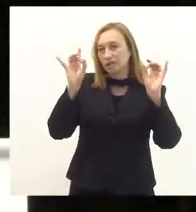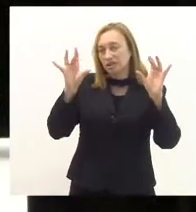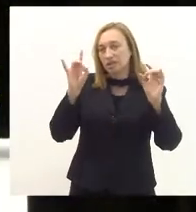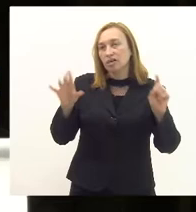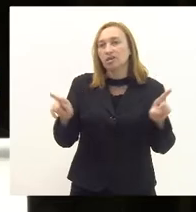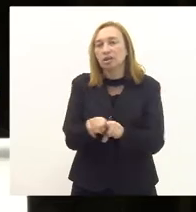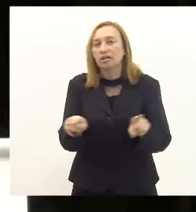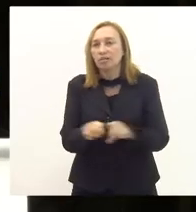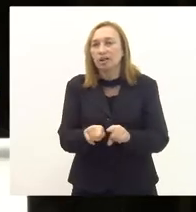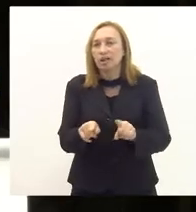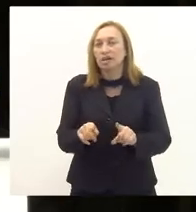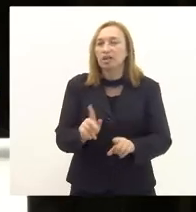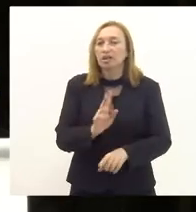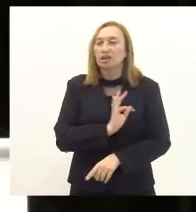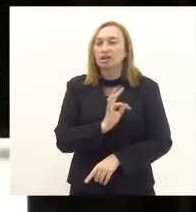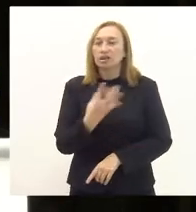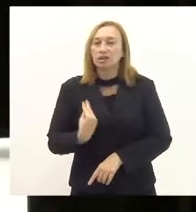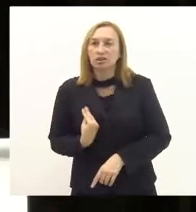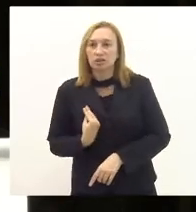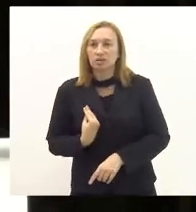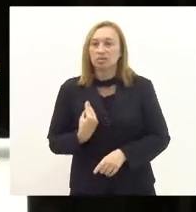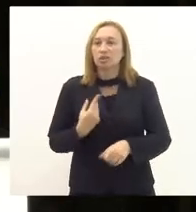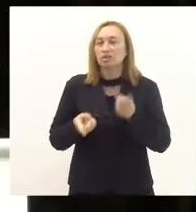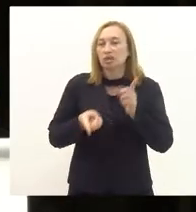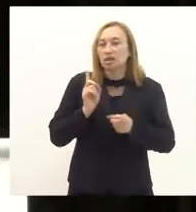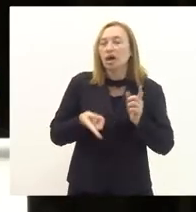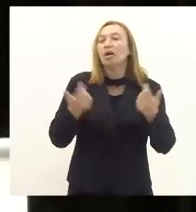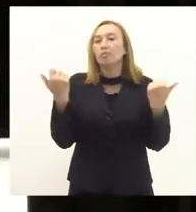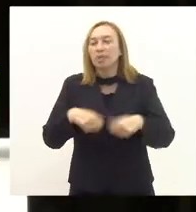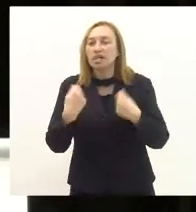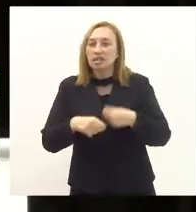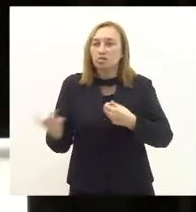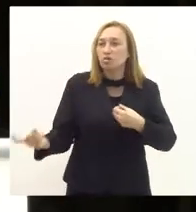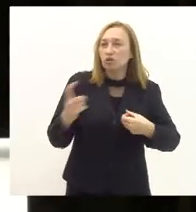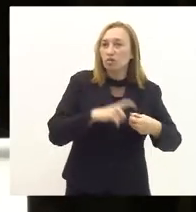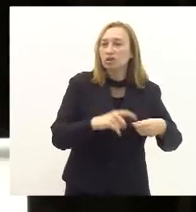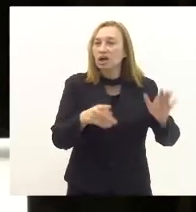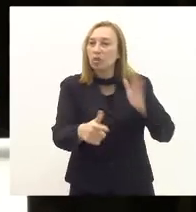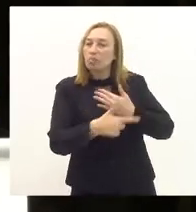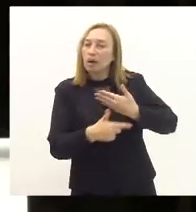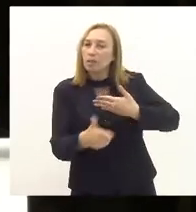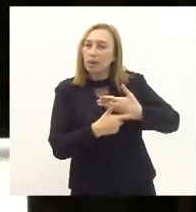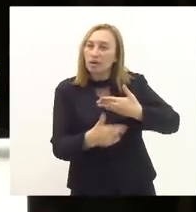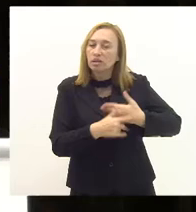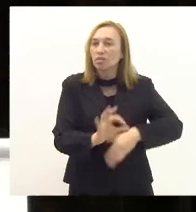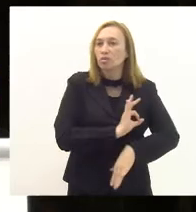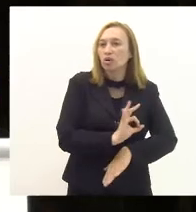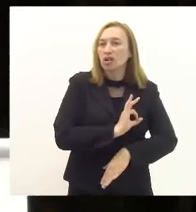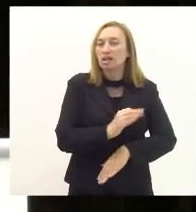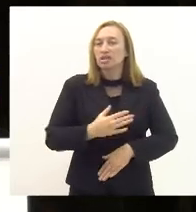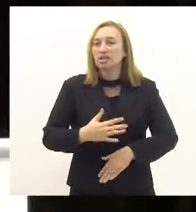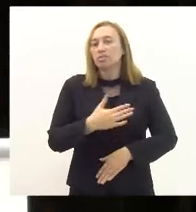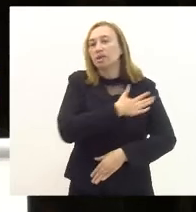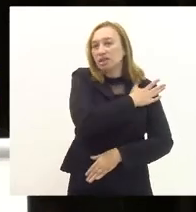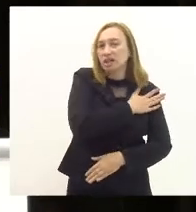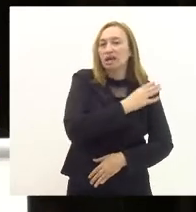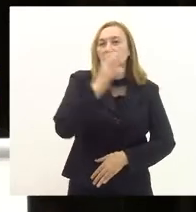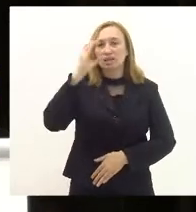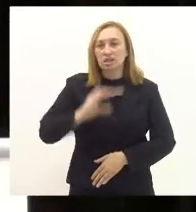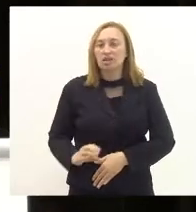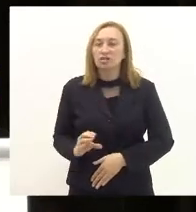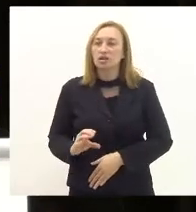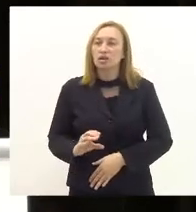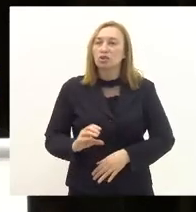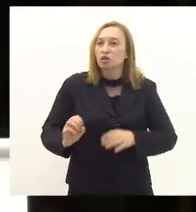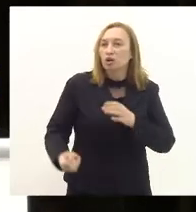comunidade de travestis e transexuais. Precisamos retomar o papel da Polícia Militar e da Polícia Civil de